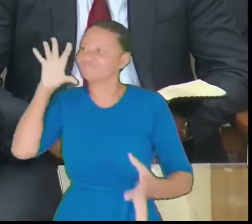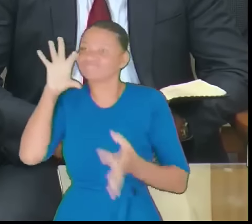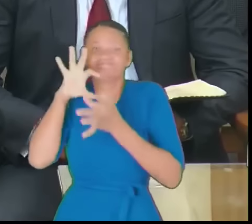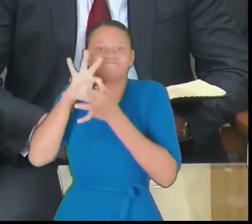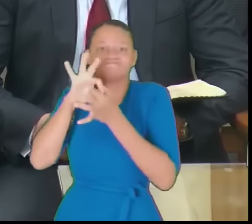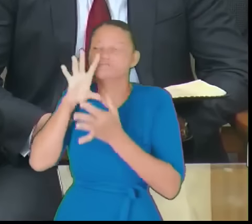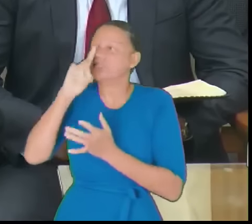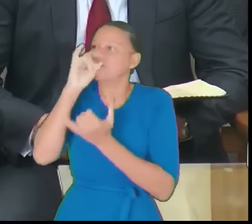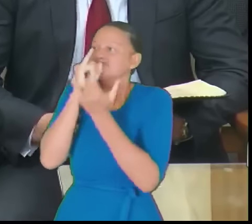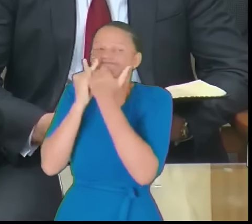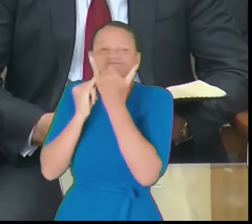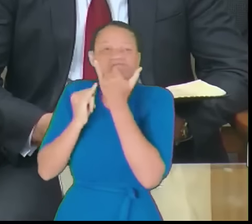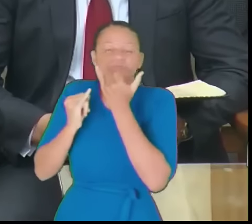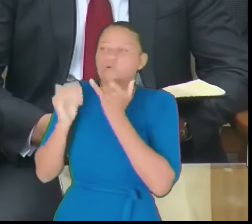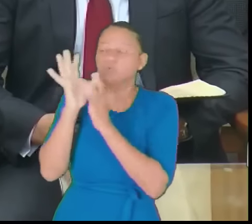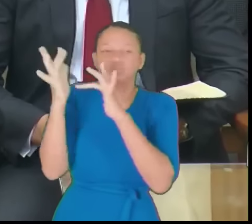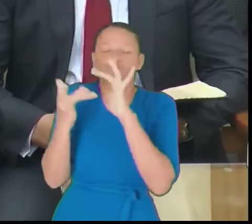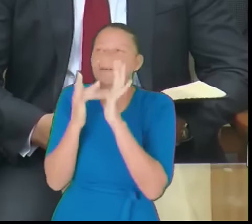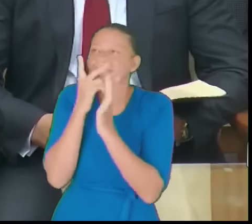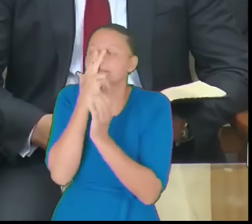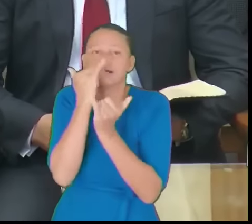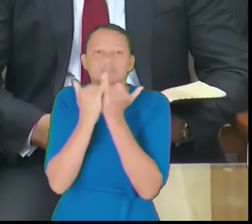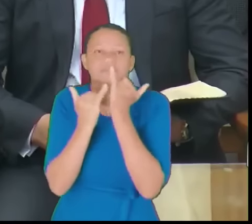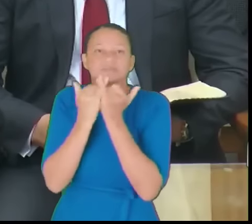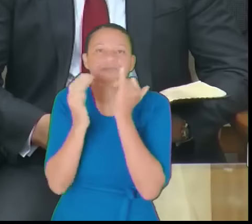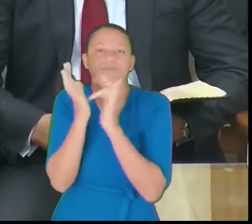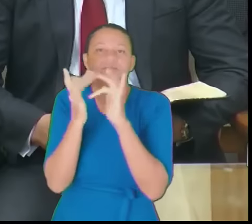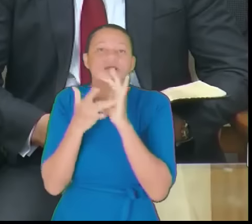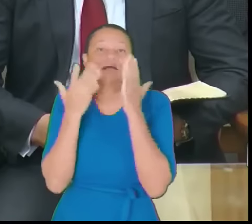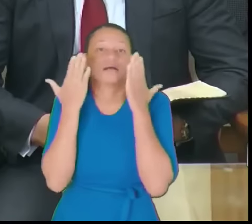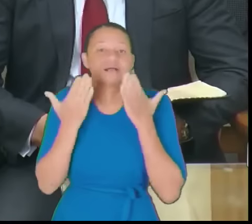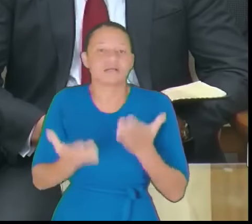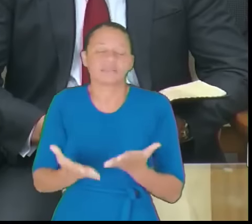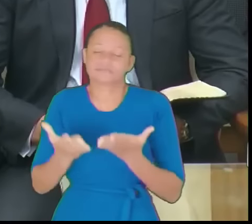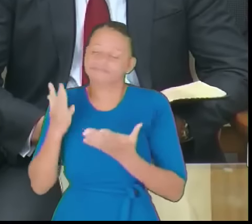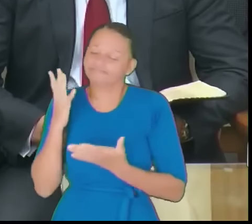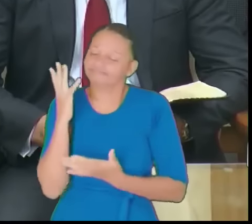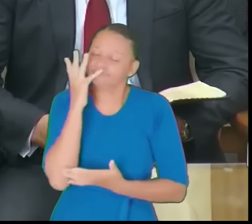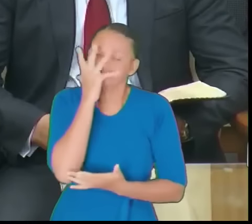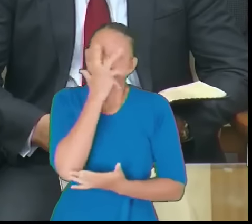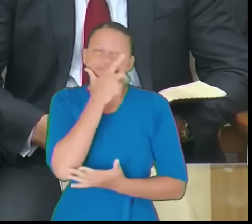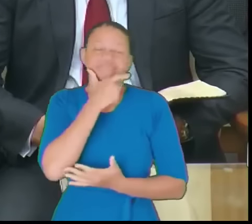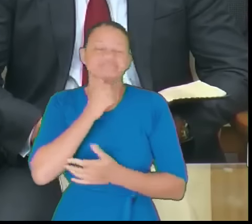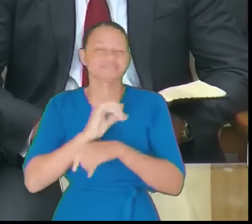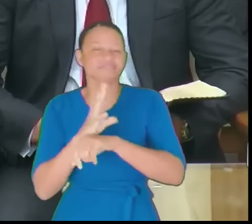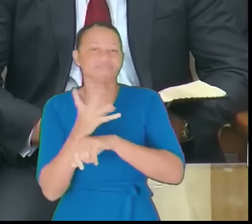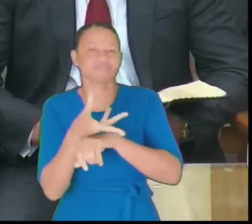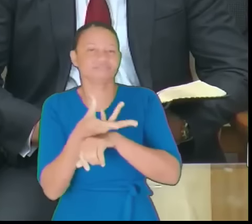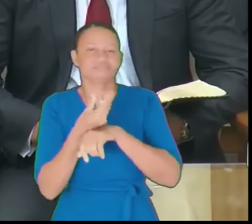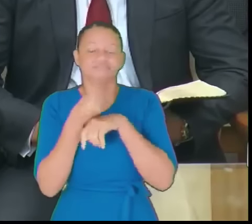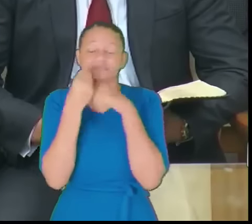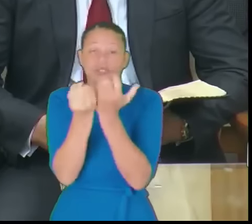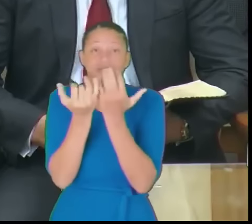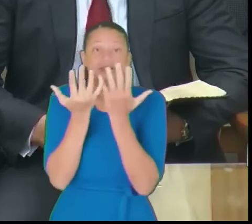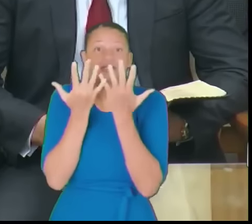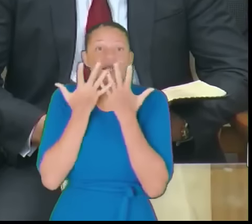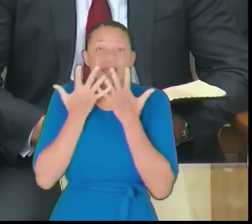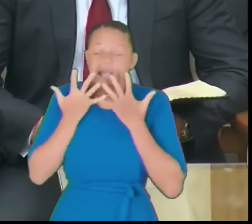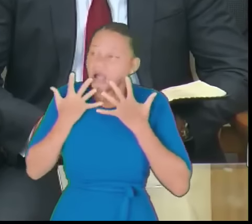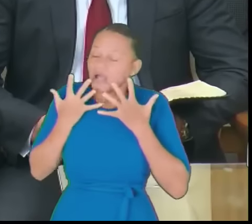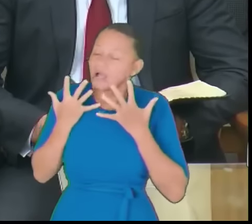a Jesus, ela está parecida com Jesus. Esta é a beleza da igreja. quando ela reflete a glória de